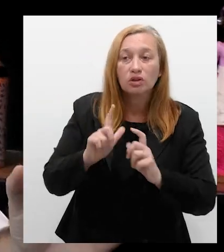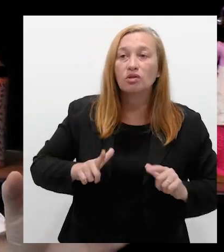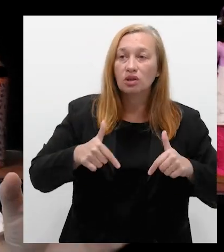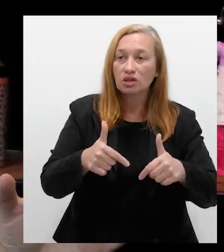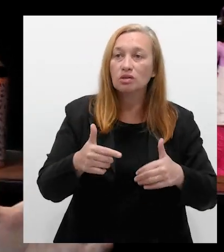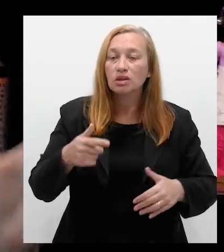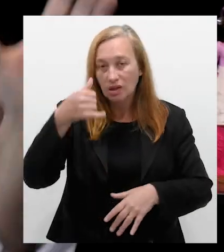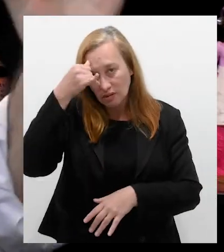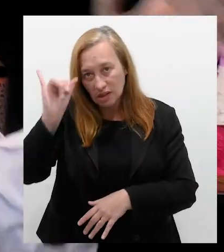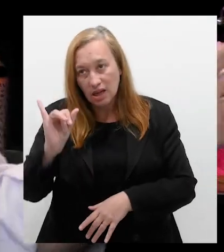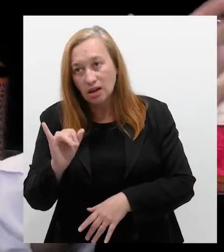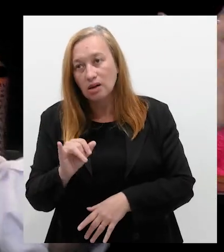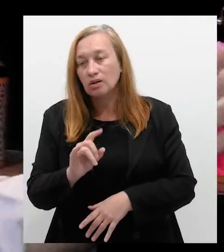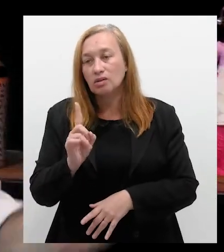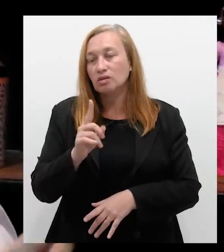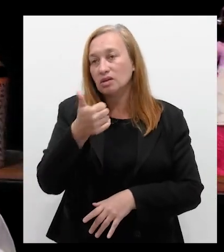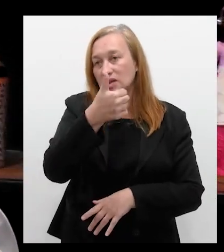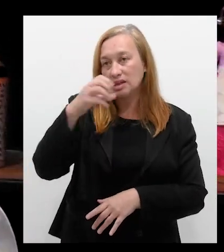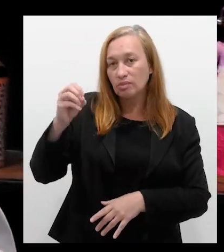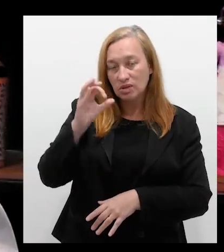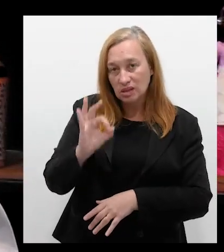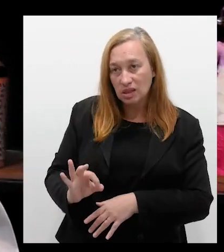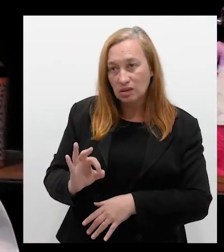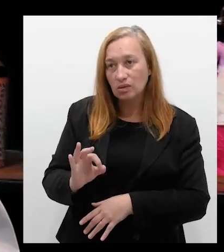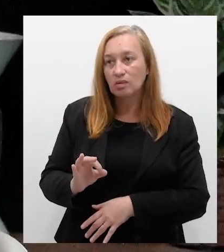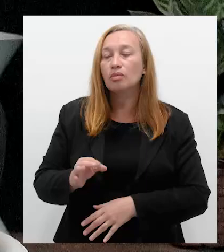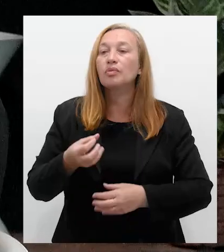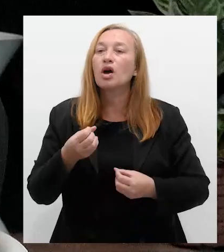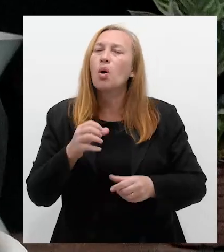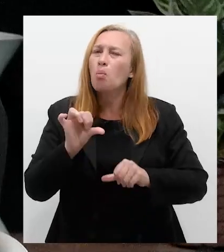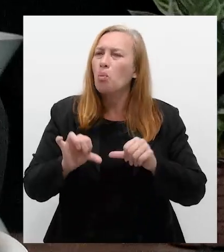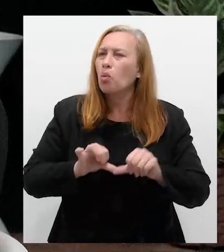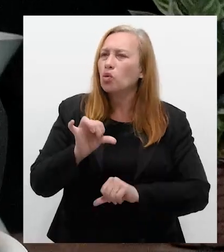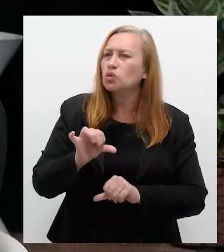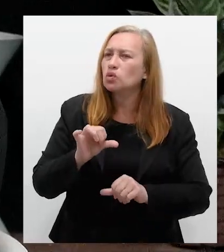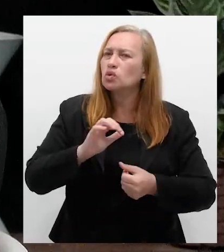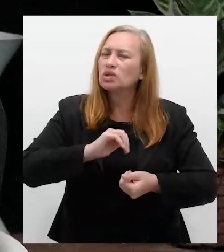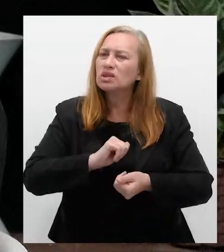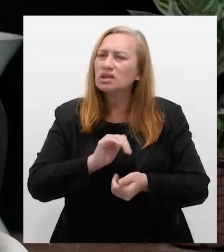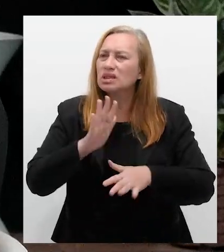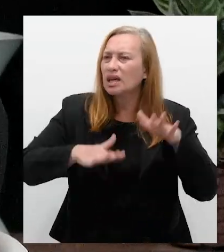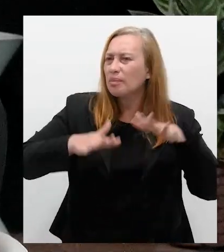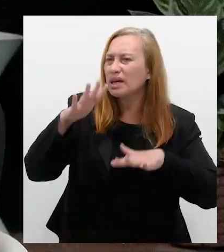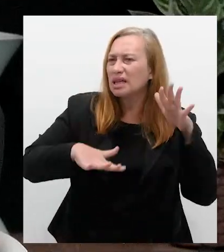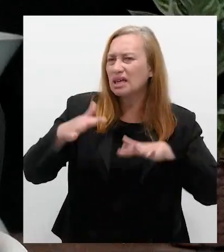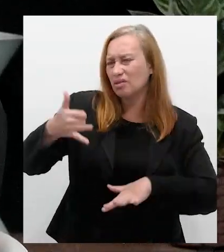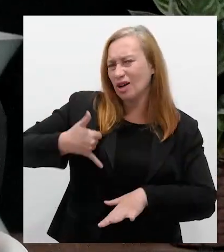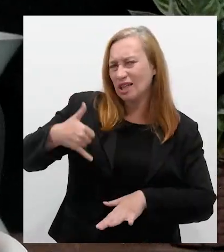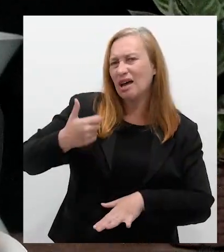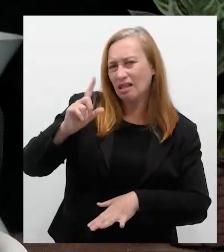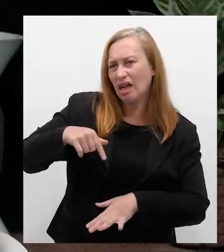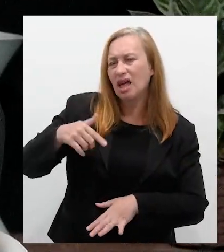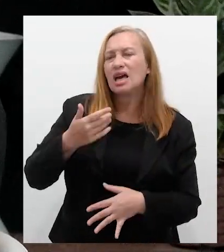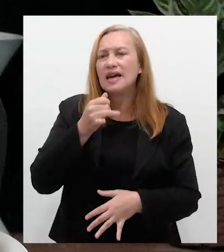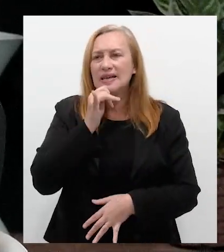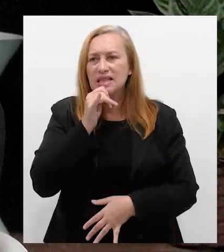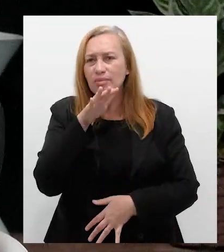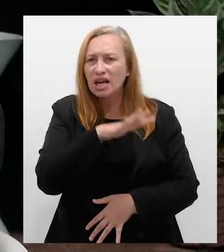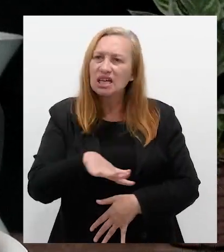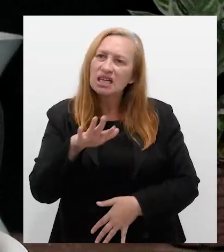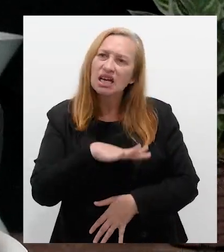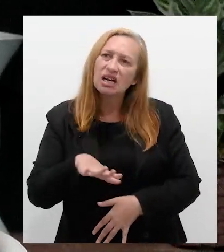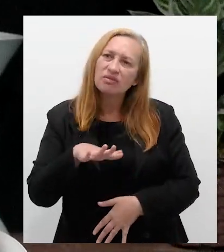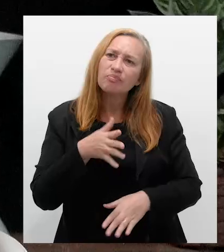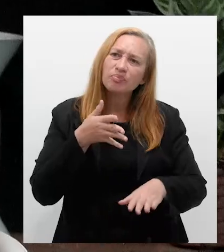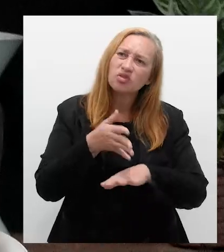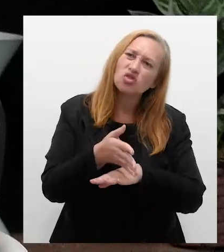ações preventivas quando elas não são 100% eficazes. Os casos mudam muito de acordo com a faixa de idade, né? Por exemplo, Sim. a